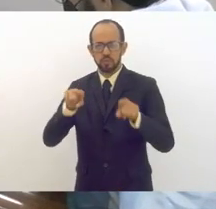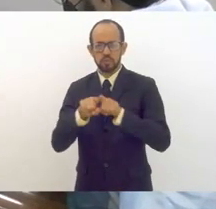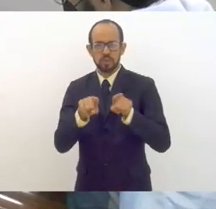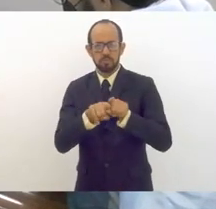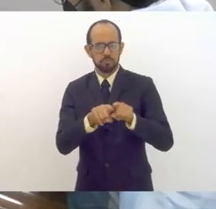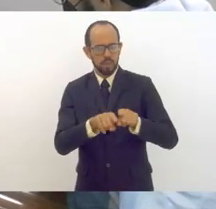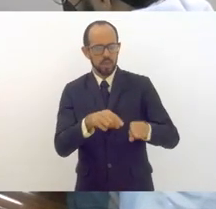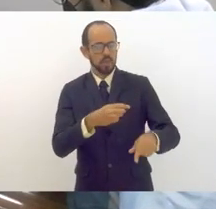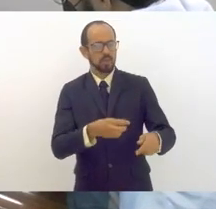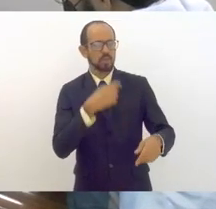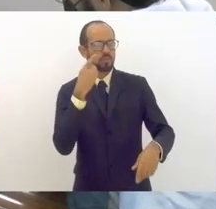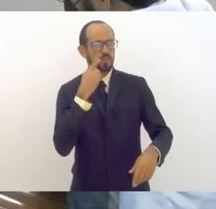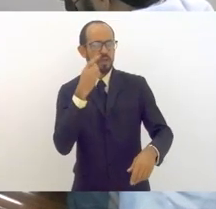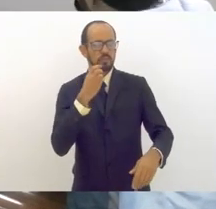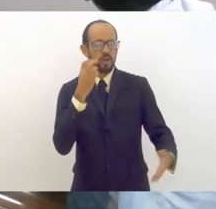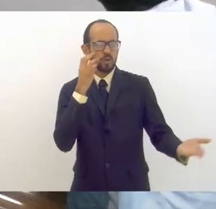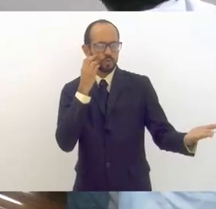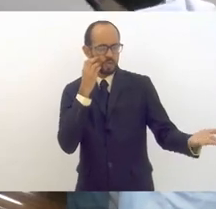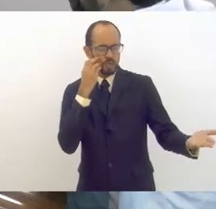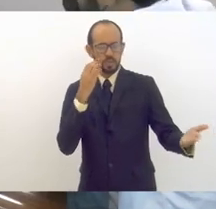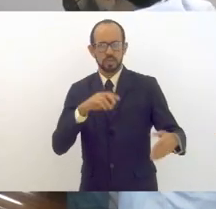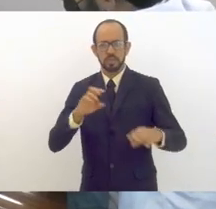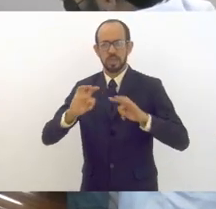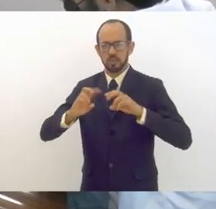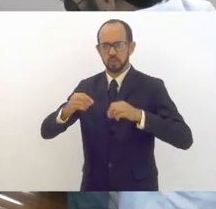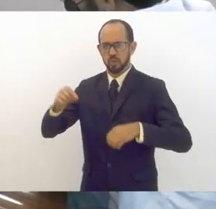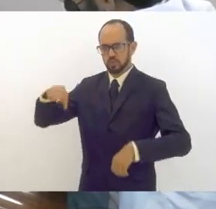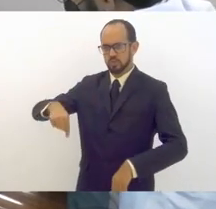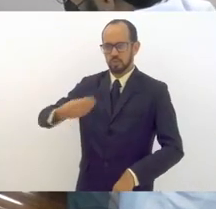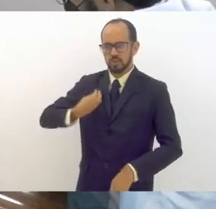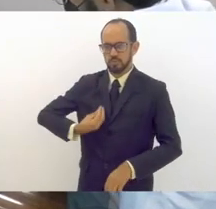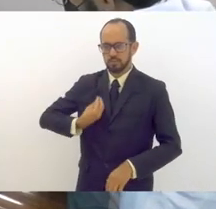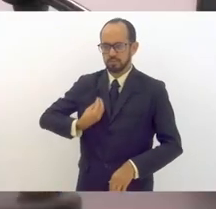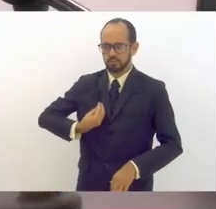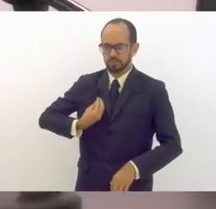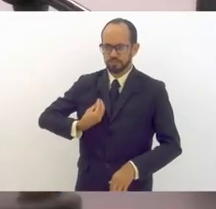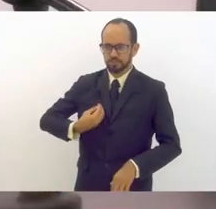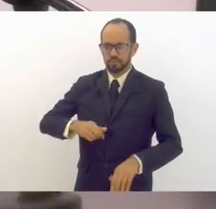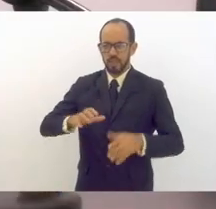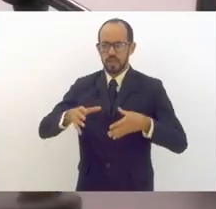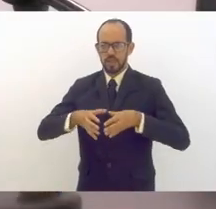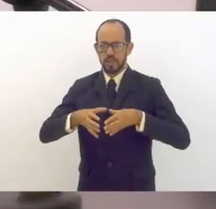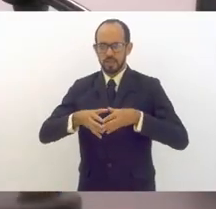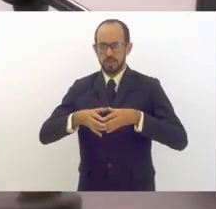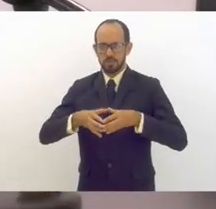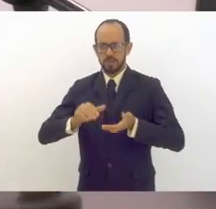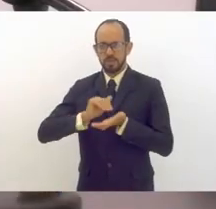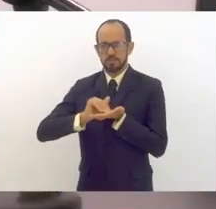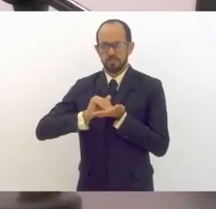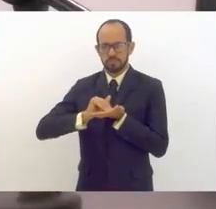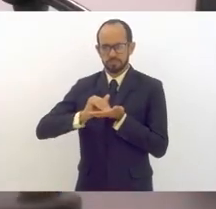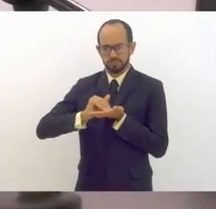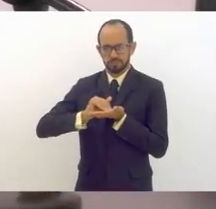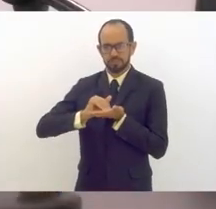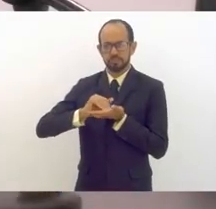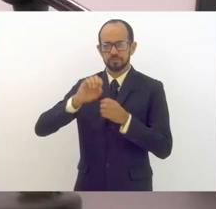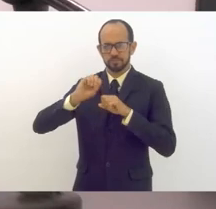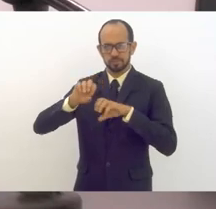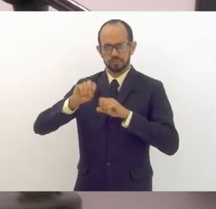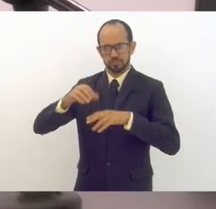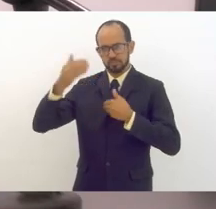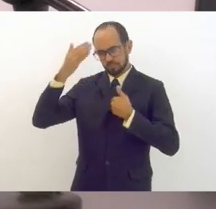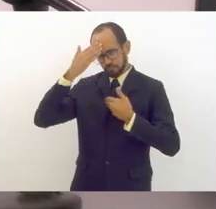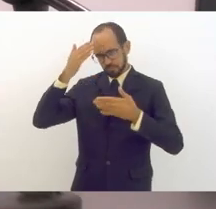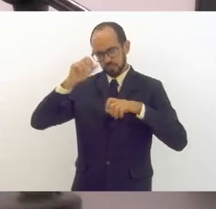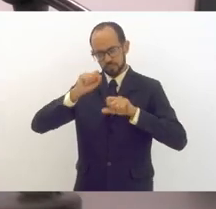deputado Valdec, os presentes aqui presencialmente, todos, a equipe da SEDUC pela apresentação, agradeço